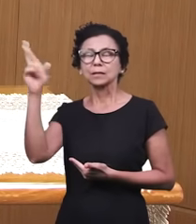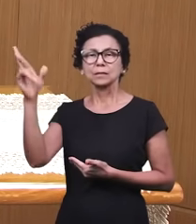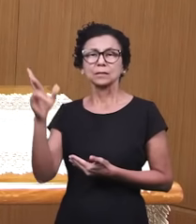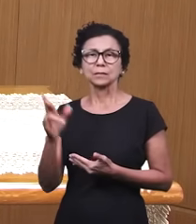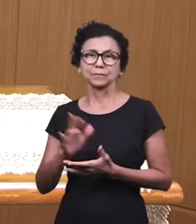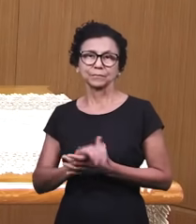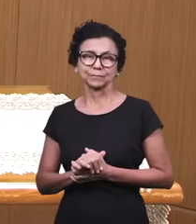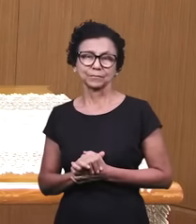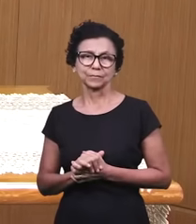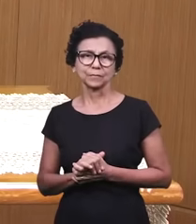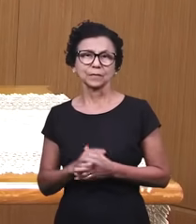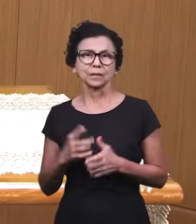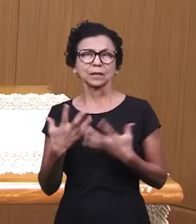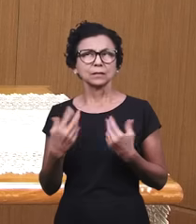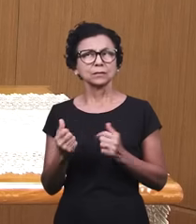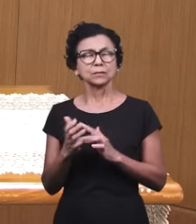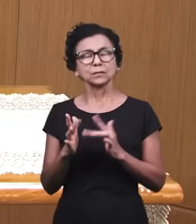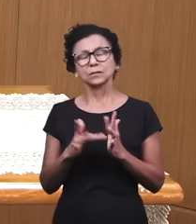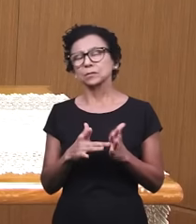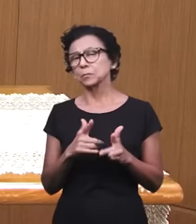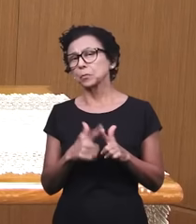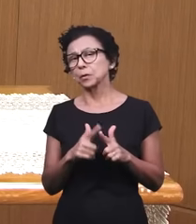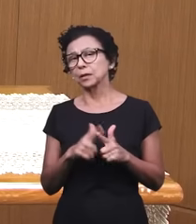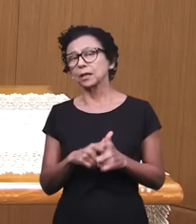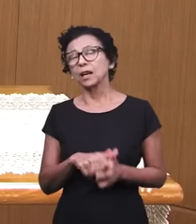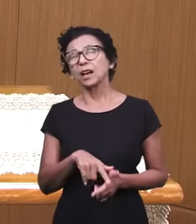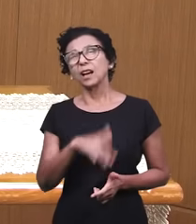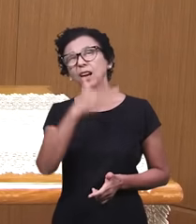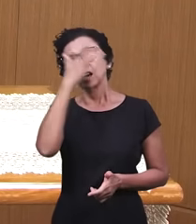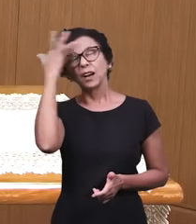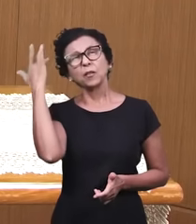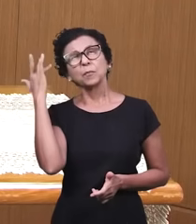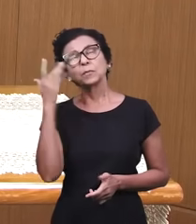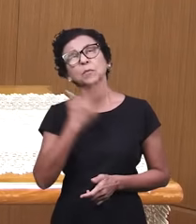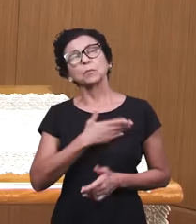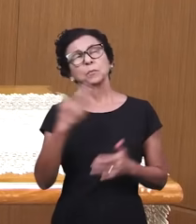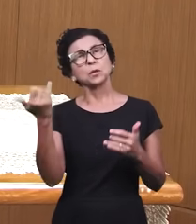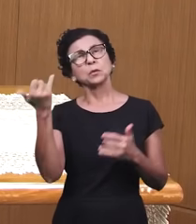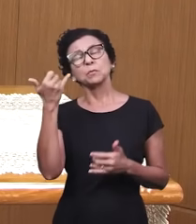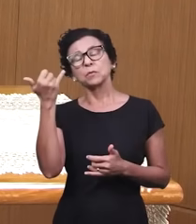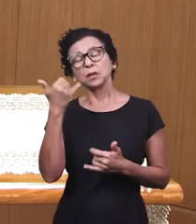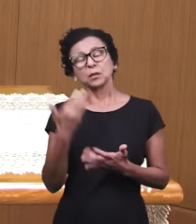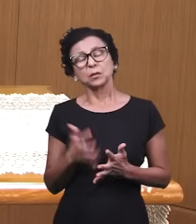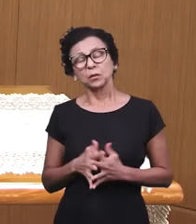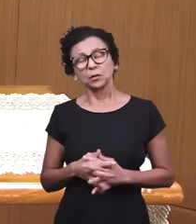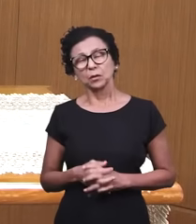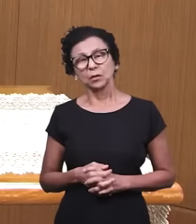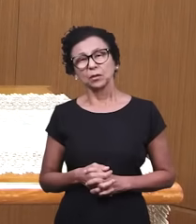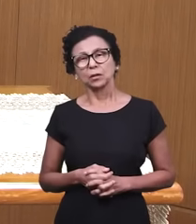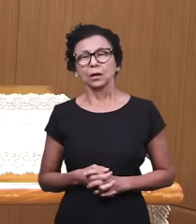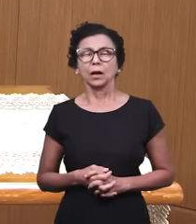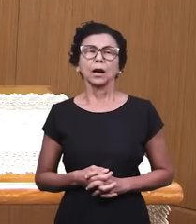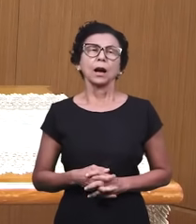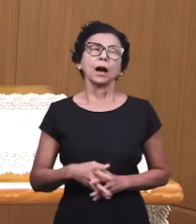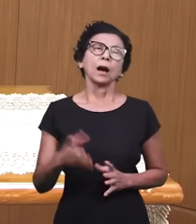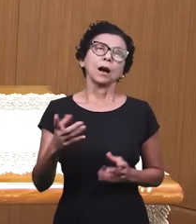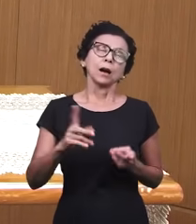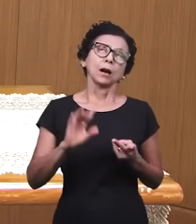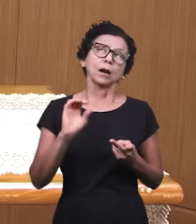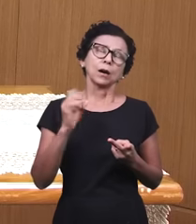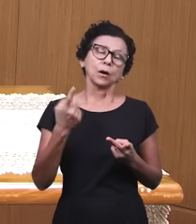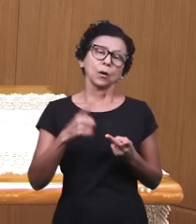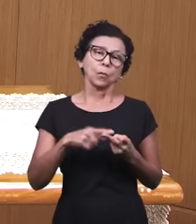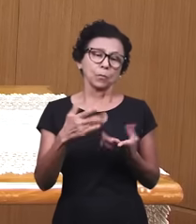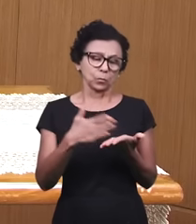alguém falou. Não foi porque você aprendeu num livro, em um bom guru da